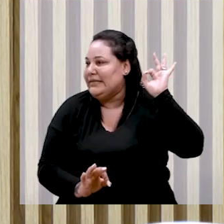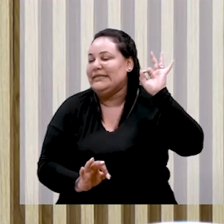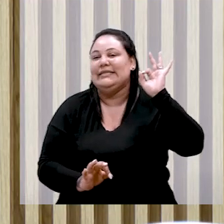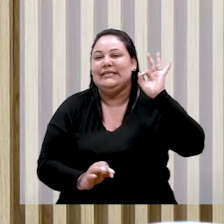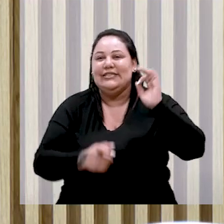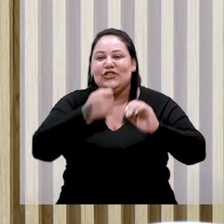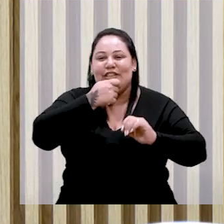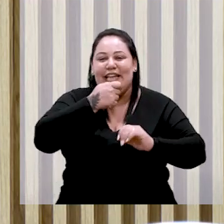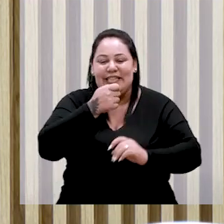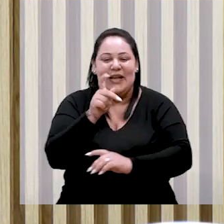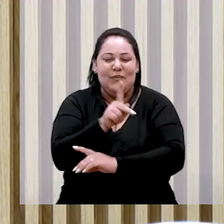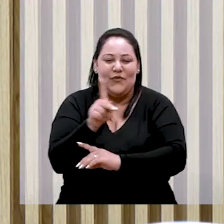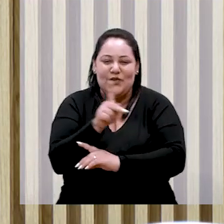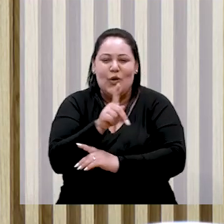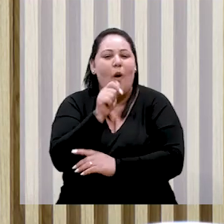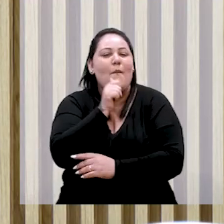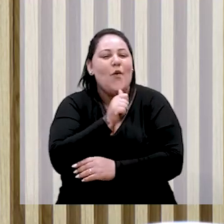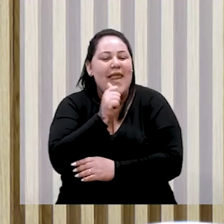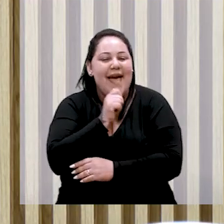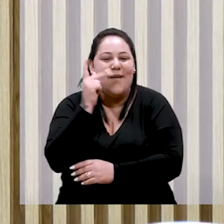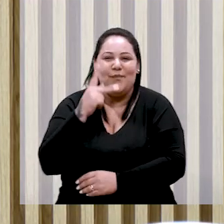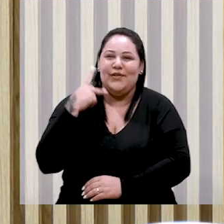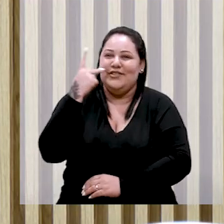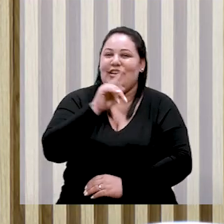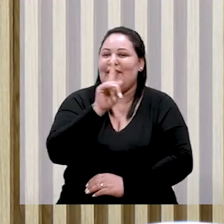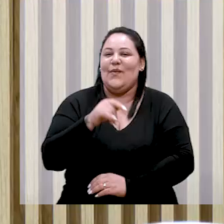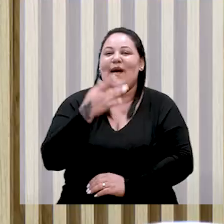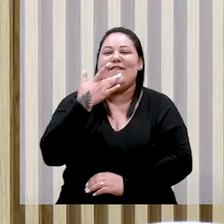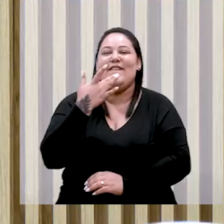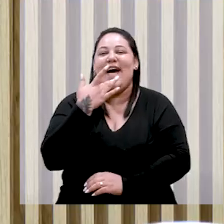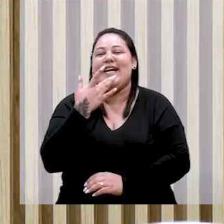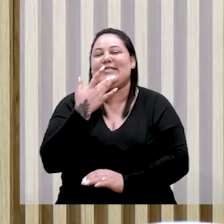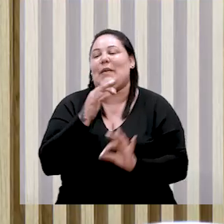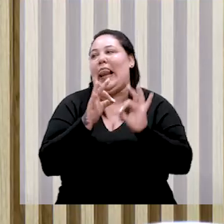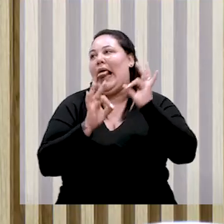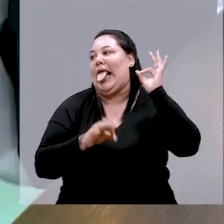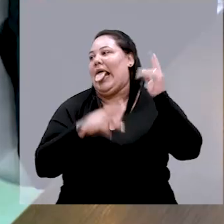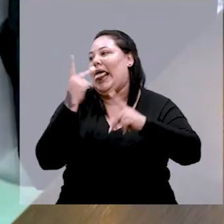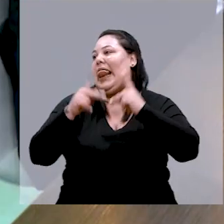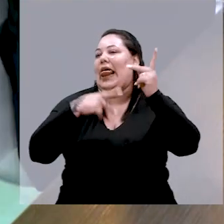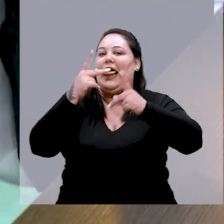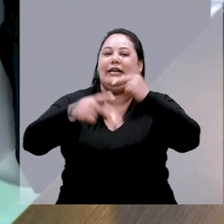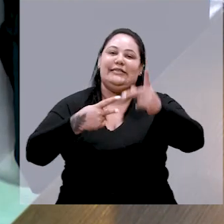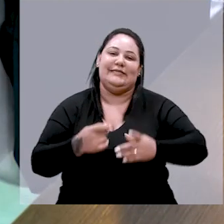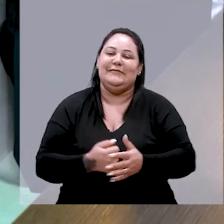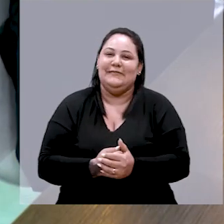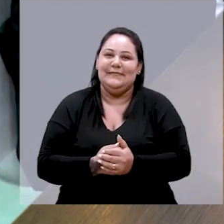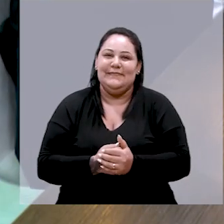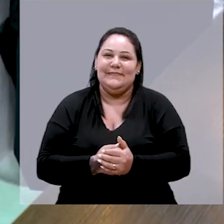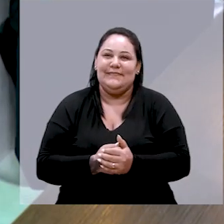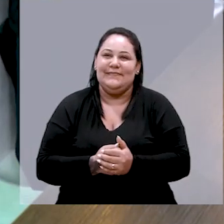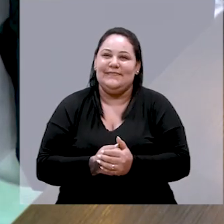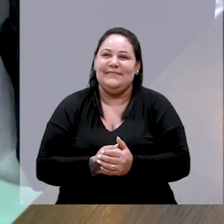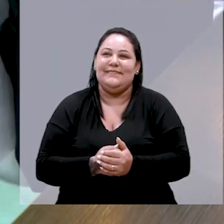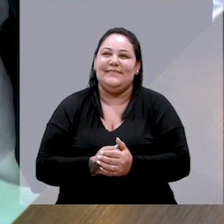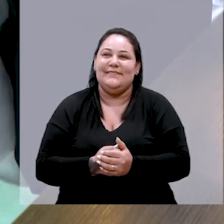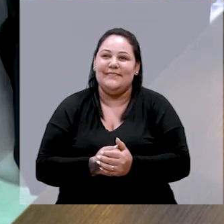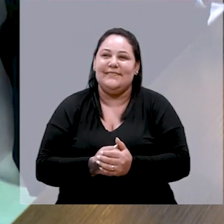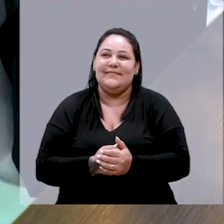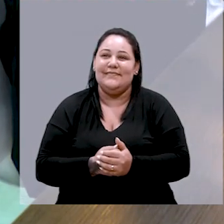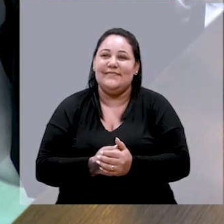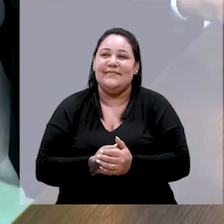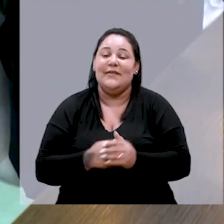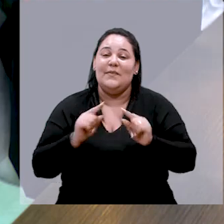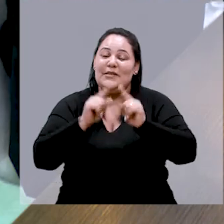sempre falo jornalista, professora, mulher, política, não é fácil. Tá, mas a senhora juntou tudo. Puxa vida. Jornalista,